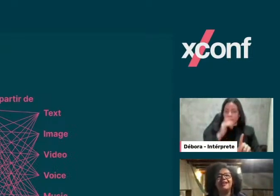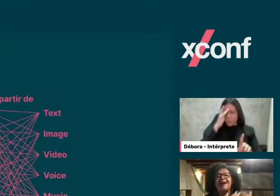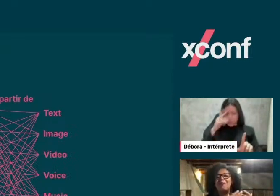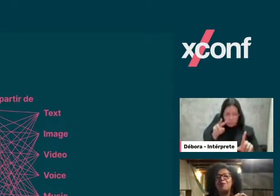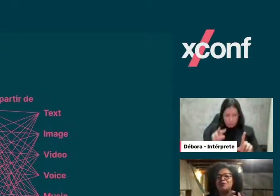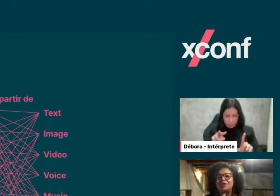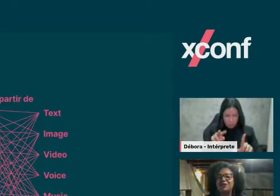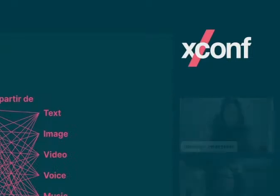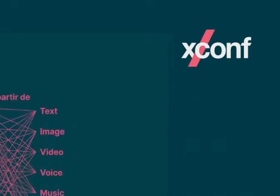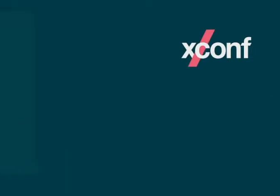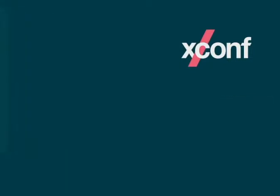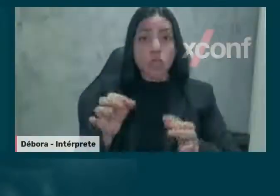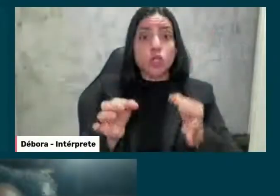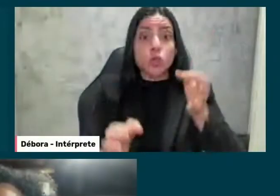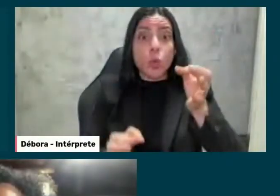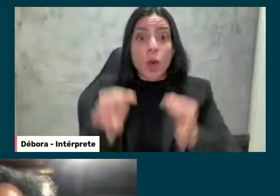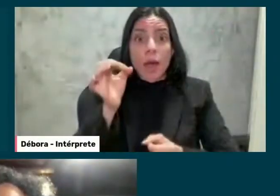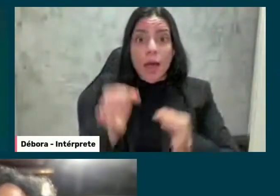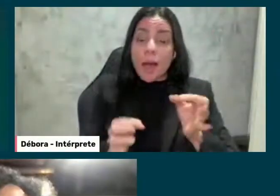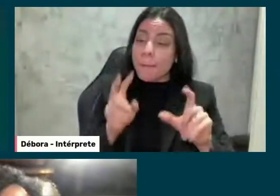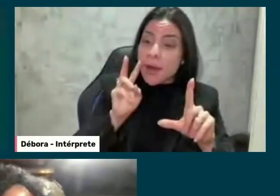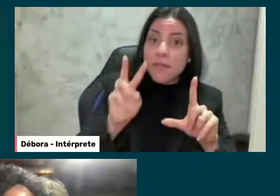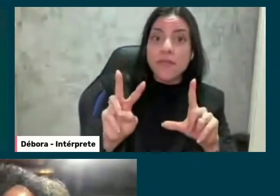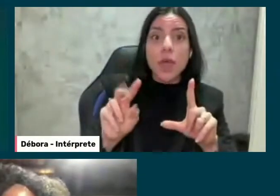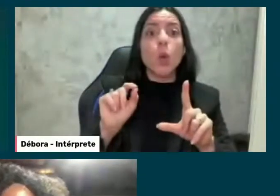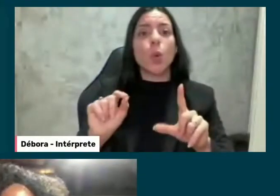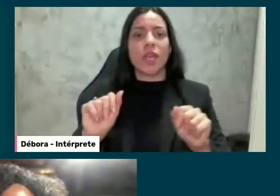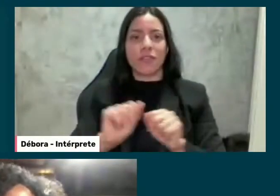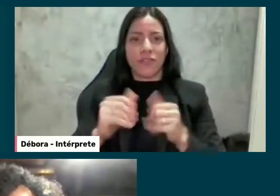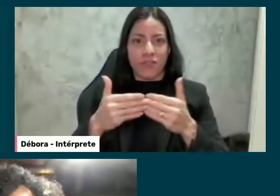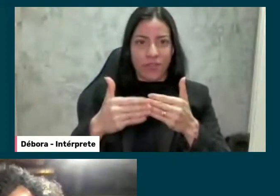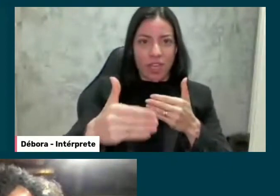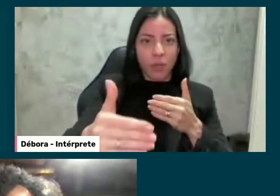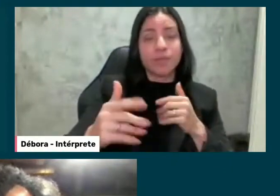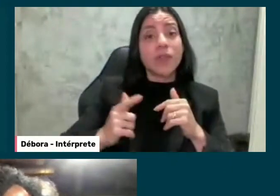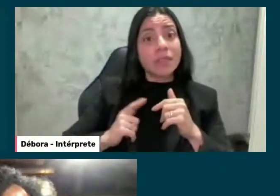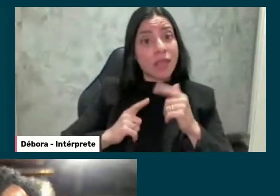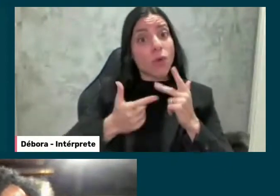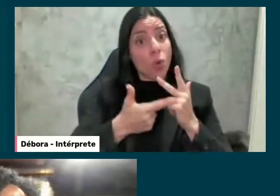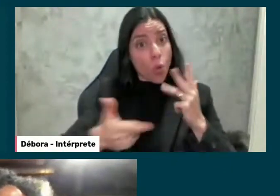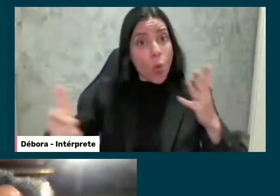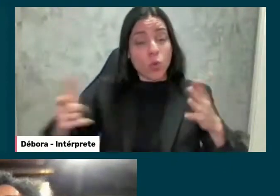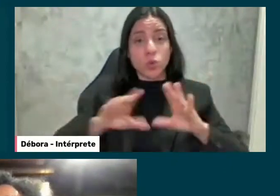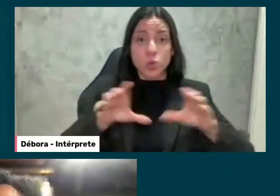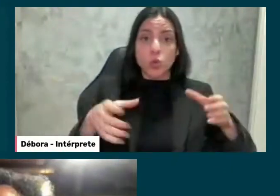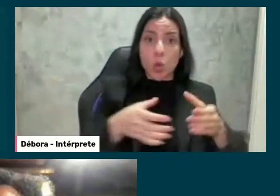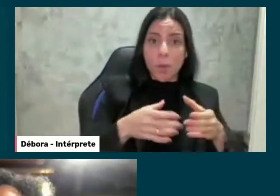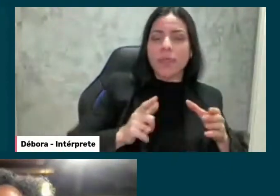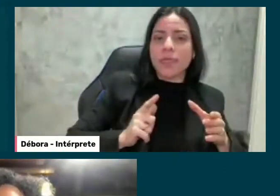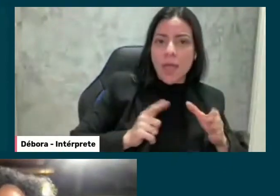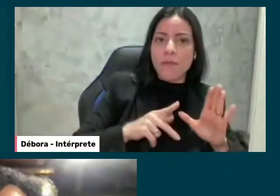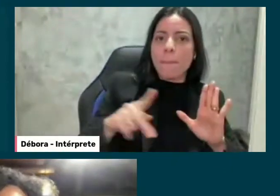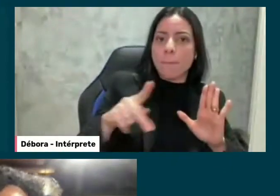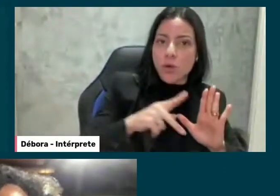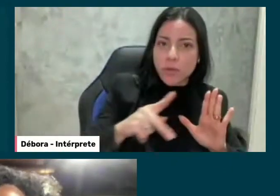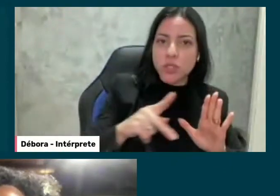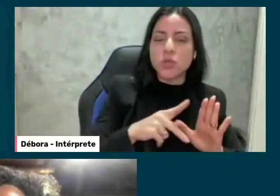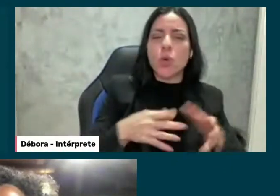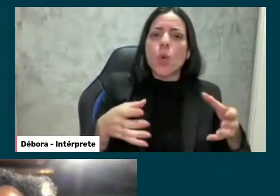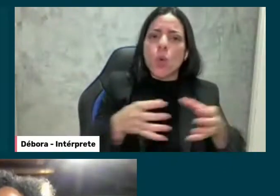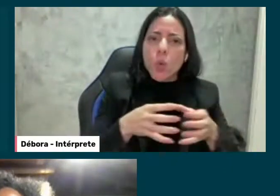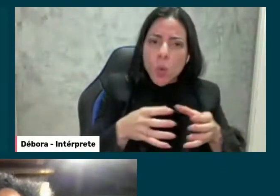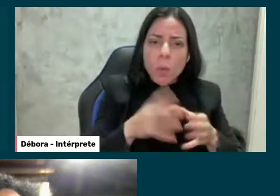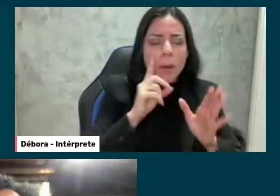feito, né? Há poucos dias eu estava num painel formado por professoras, por pesquisadoras que estão